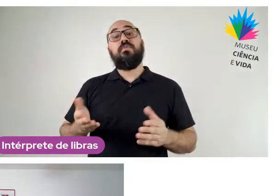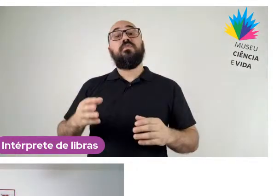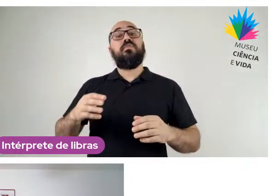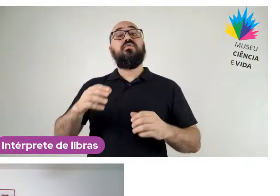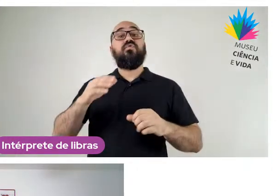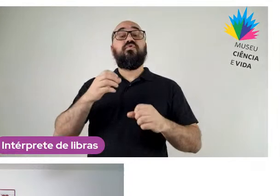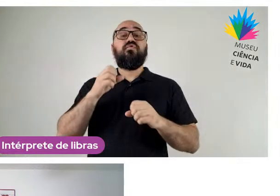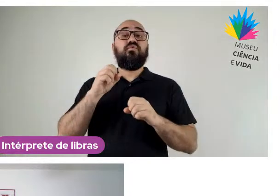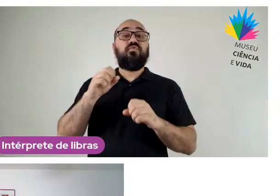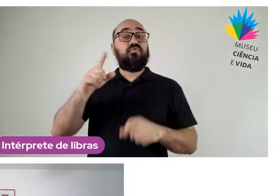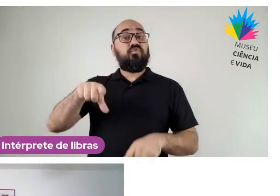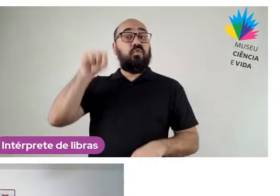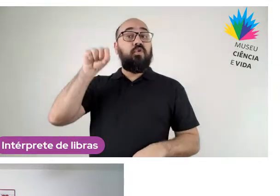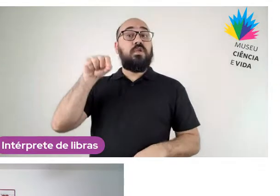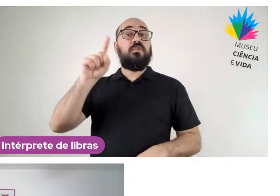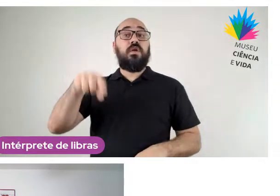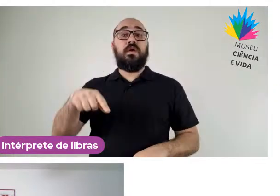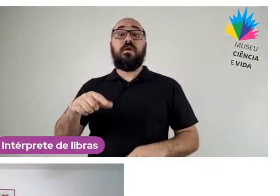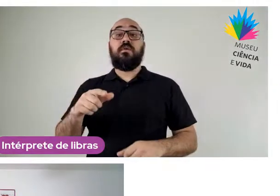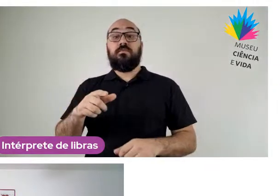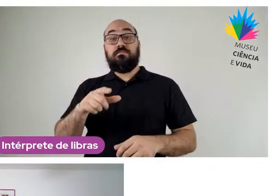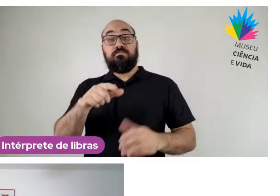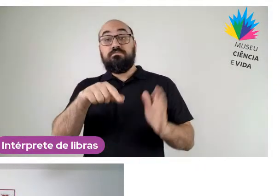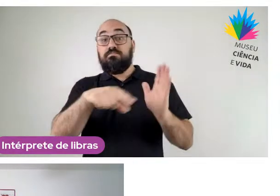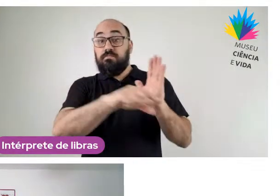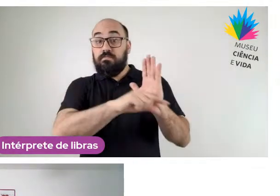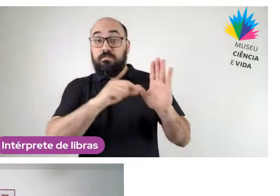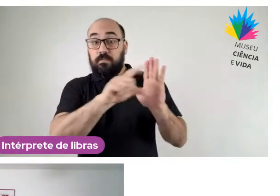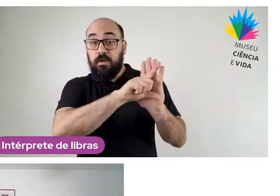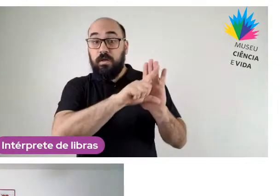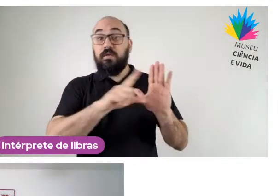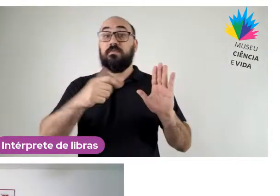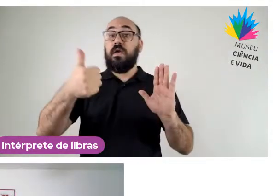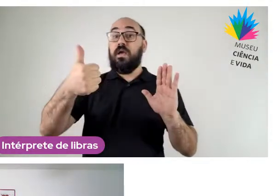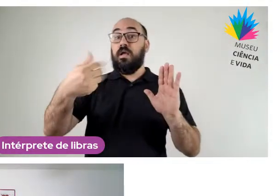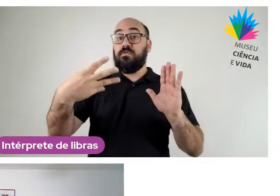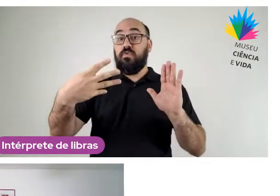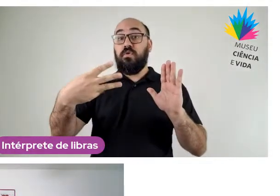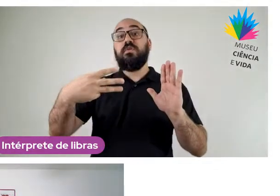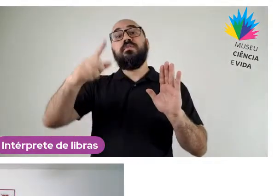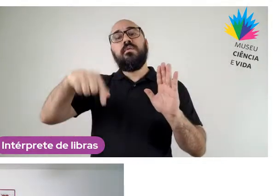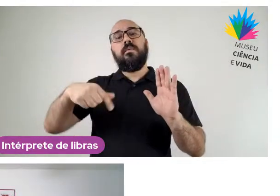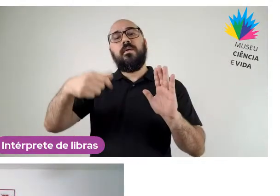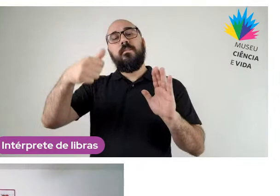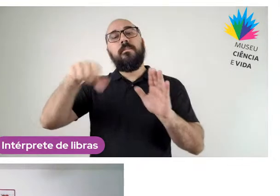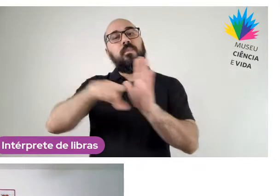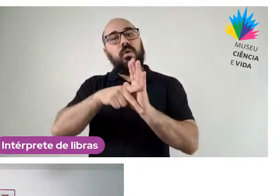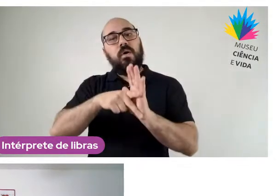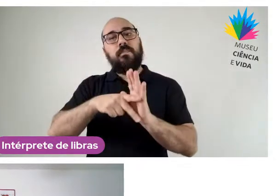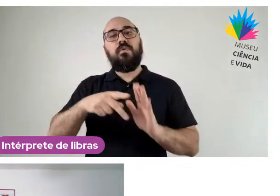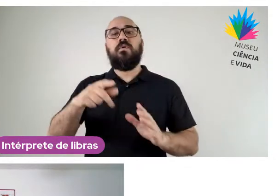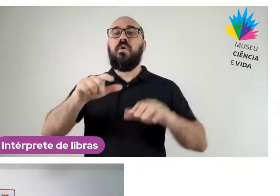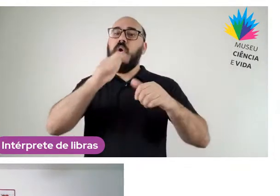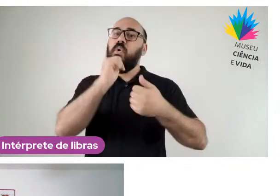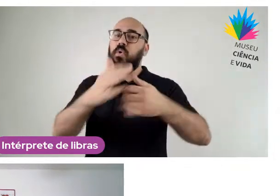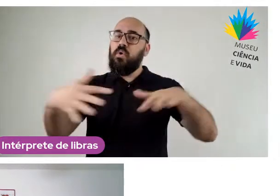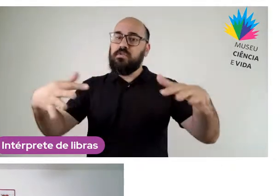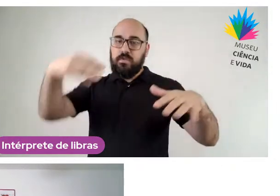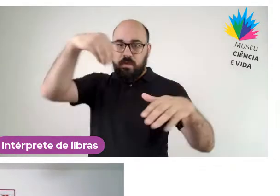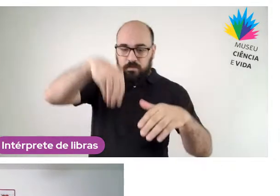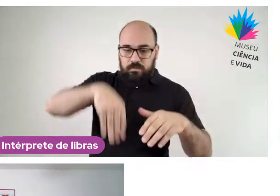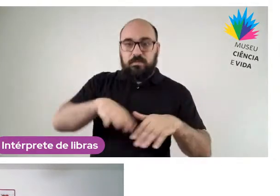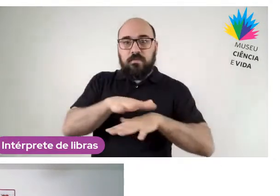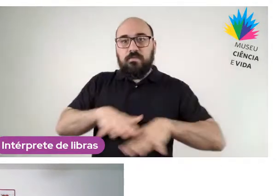do Desenvolvimento 14, que é Vida na Água, e também a década das ciências oceânicas. Então, esse